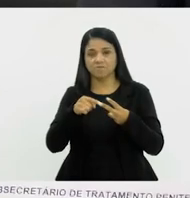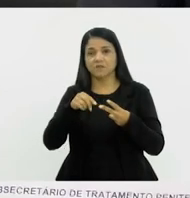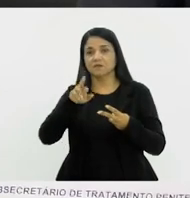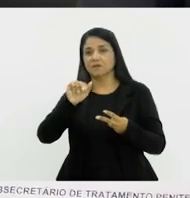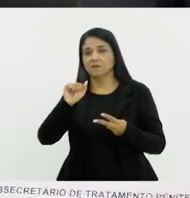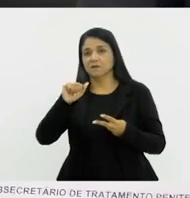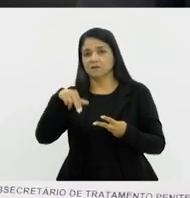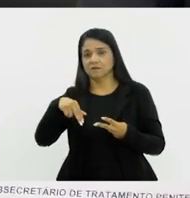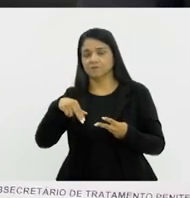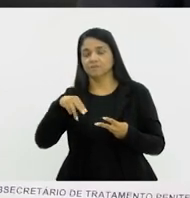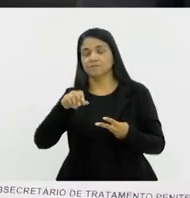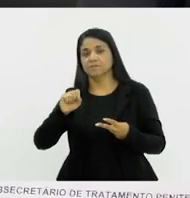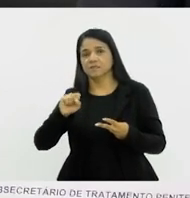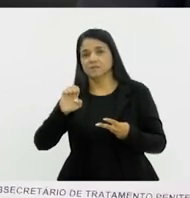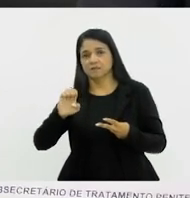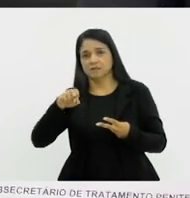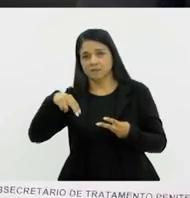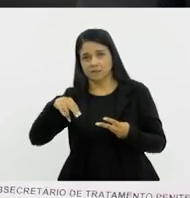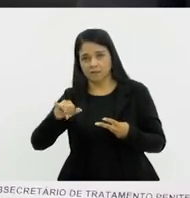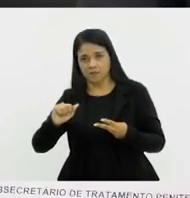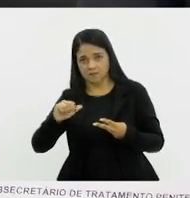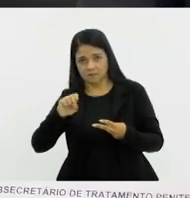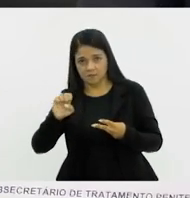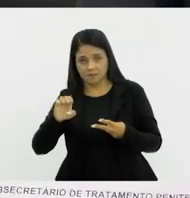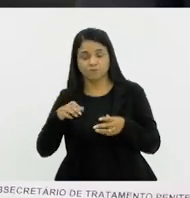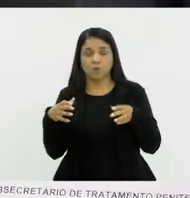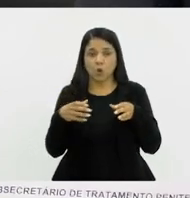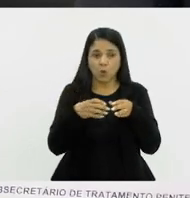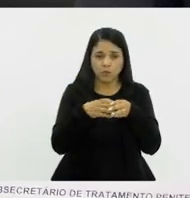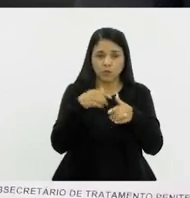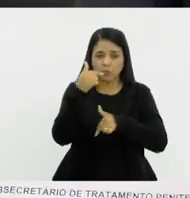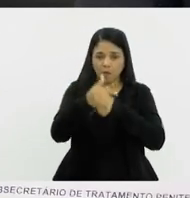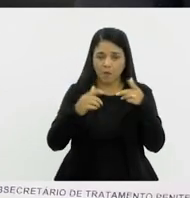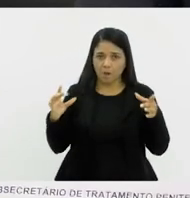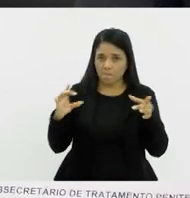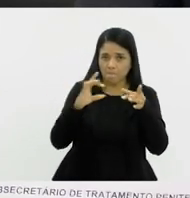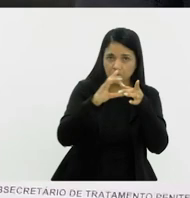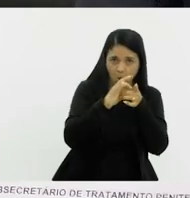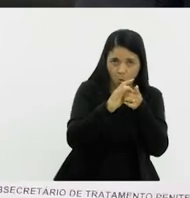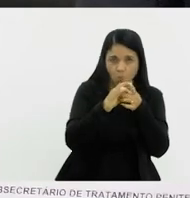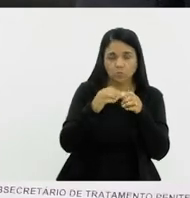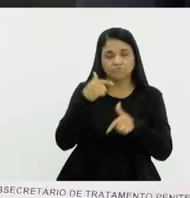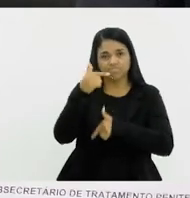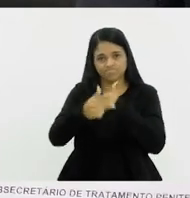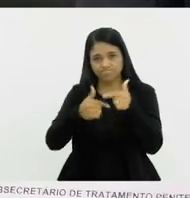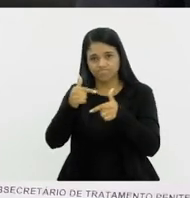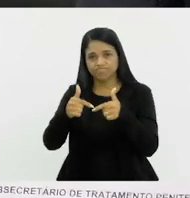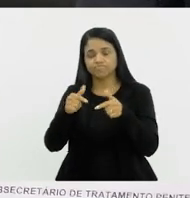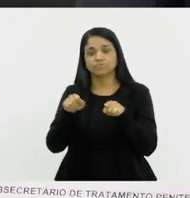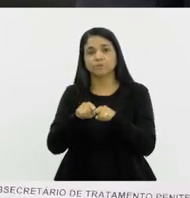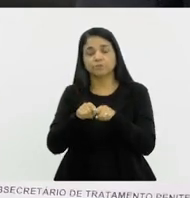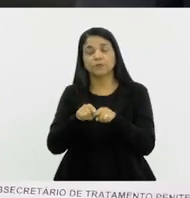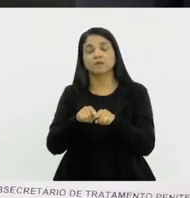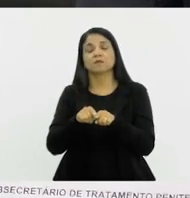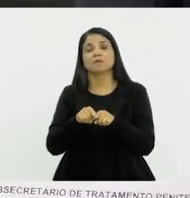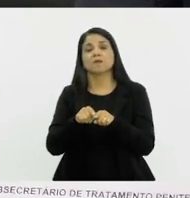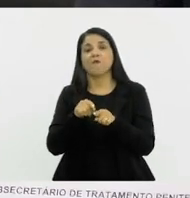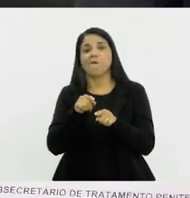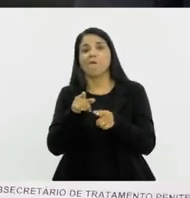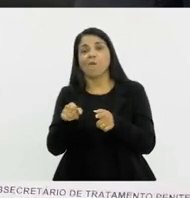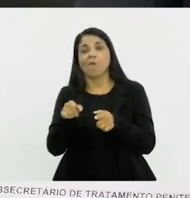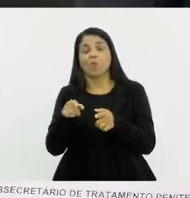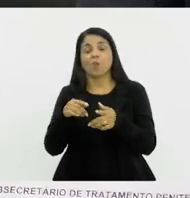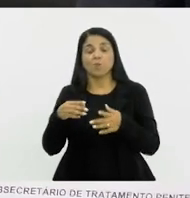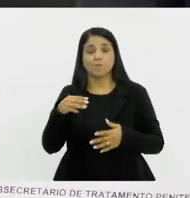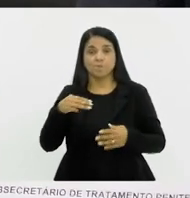comitê, a gente vai fazer esse trabalho em conjunto, e aí atropelou também até um posicionamento do Ministério da